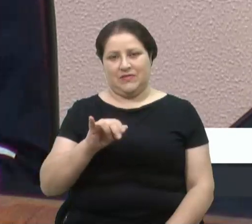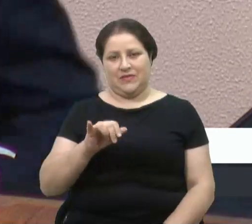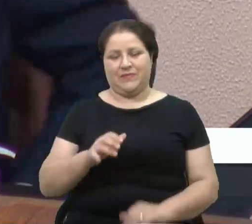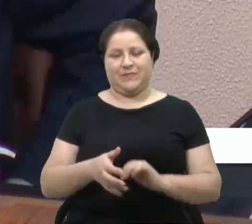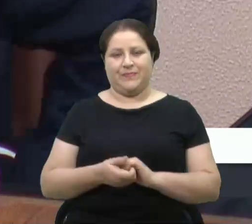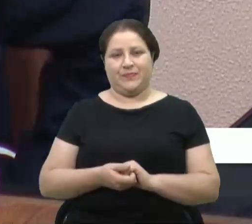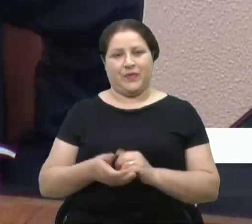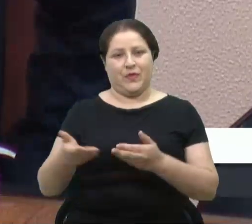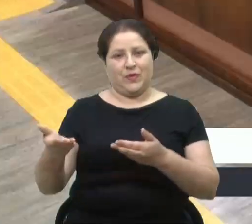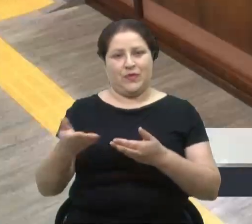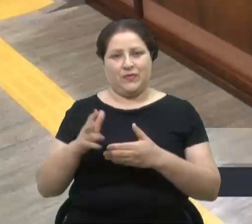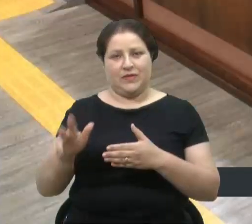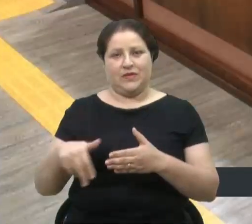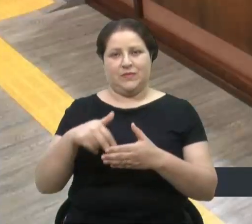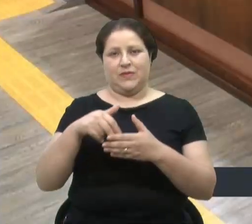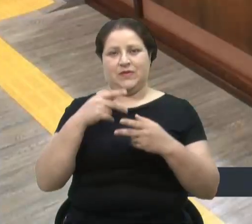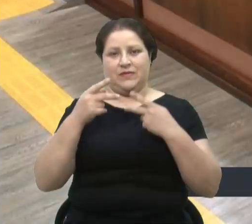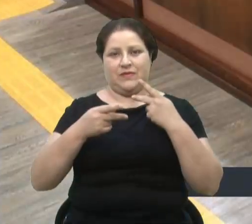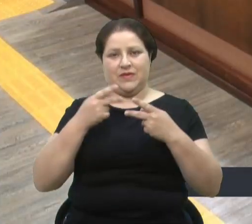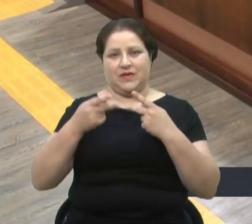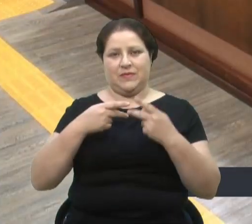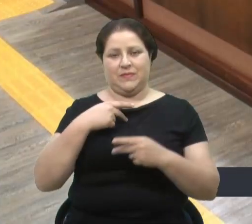na Tribuna